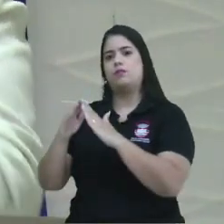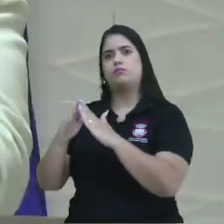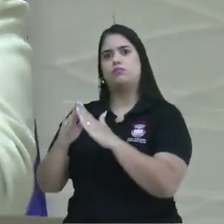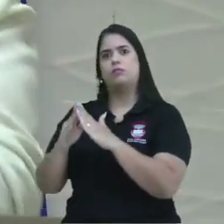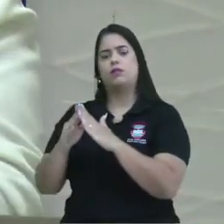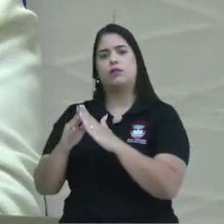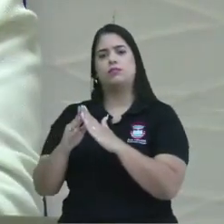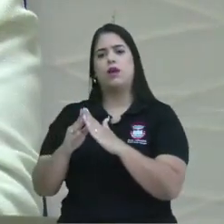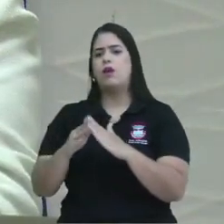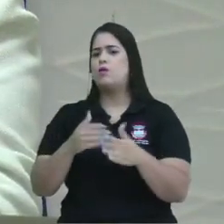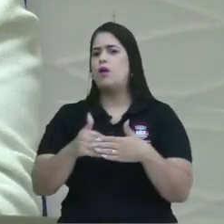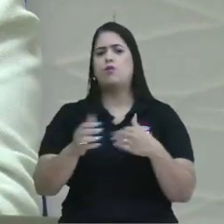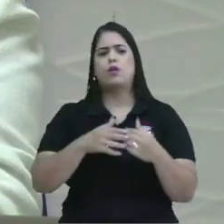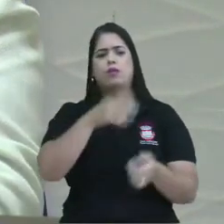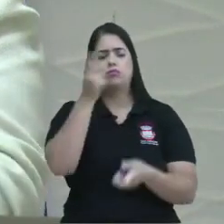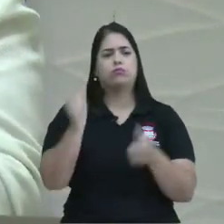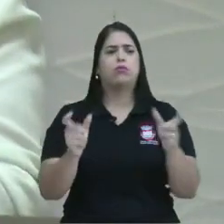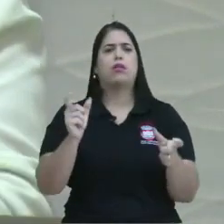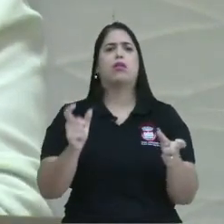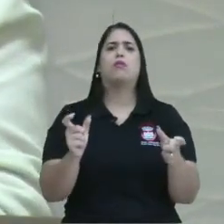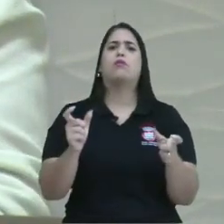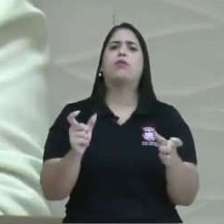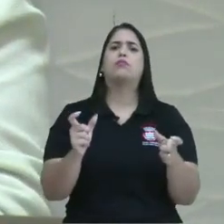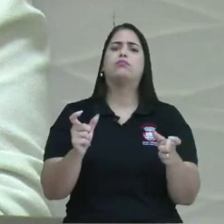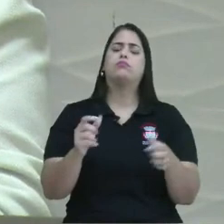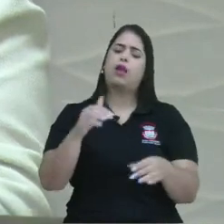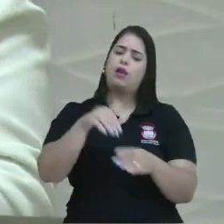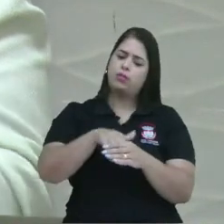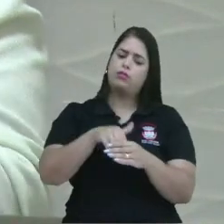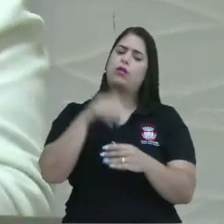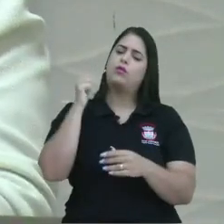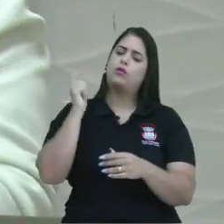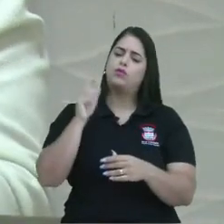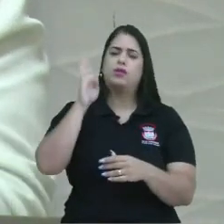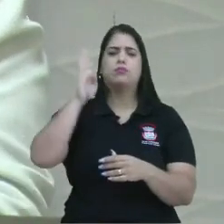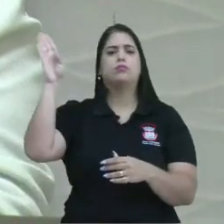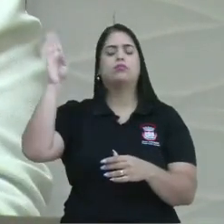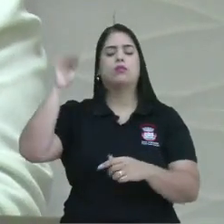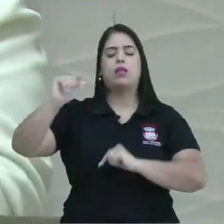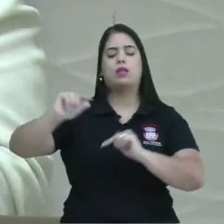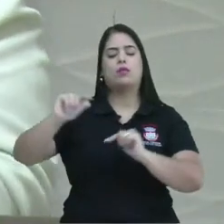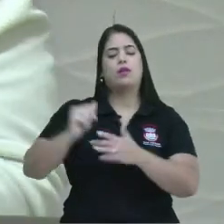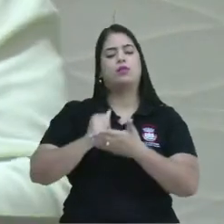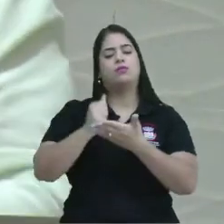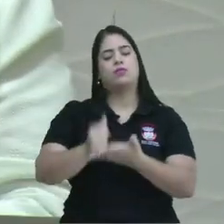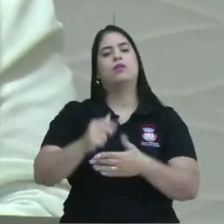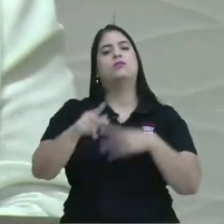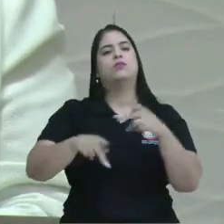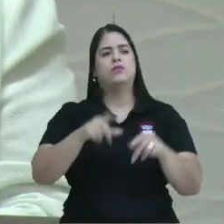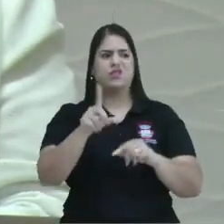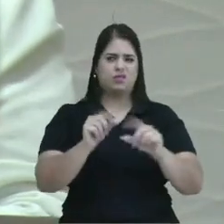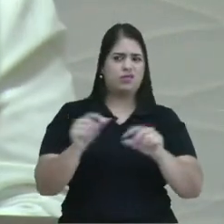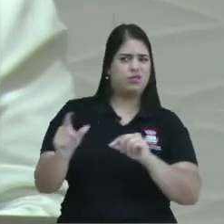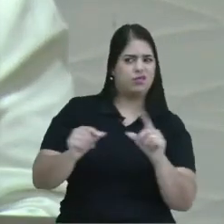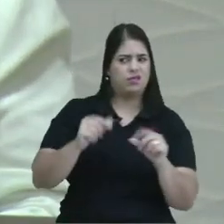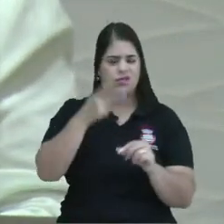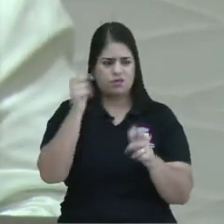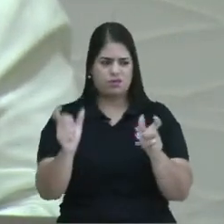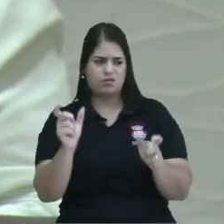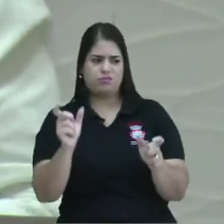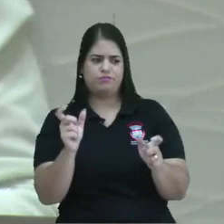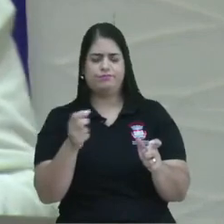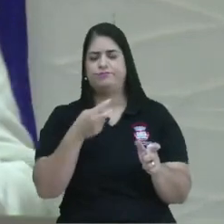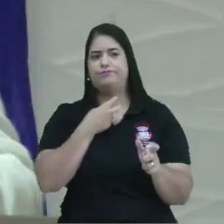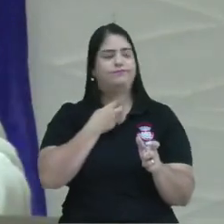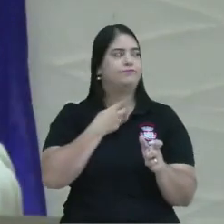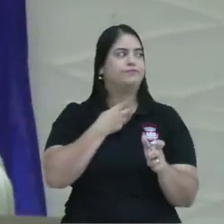e o que não votou em mim também. Eu fui eleita para isso. Para trabalhar para o povo. Então eu não posso escolher. Eu acredito